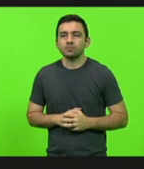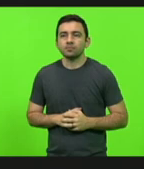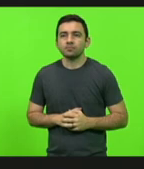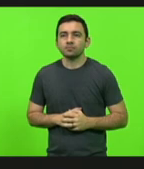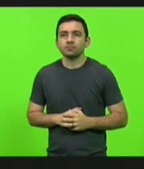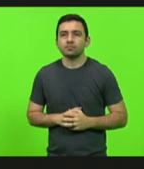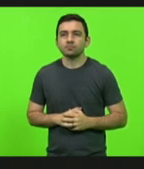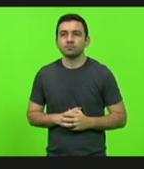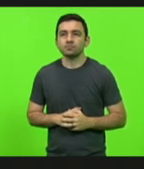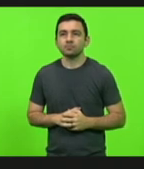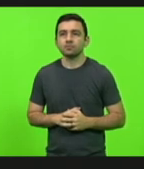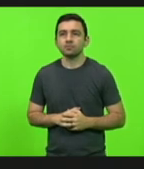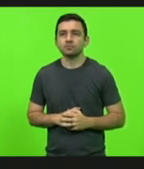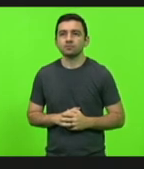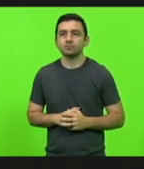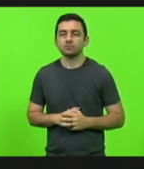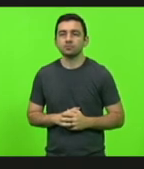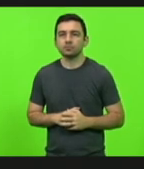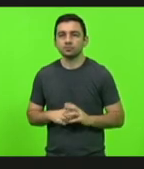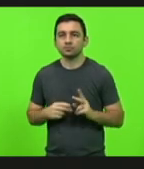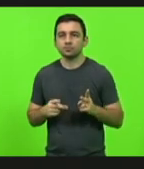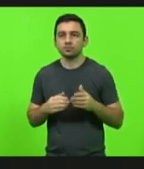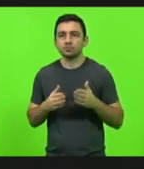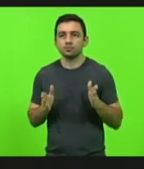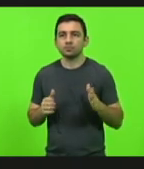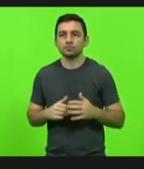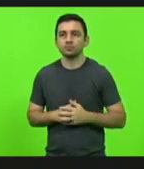a palavra continua aberta